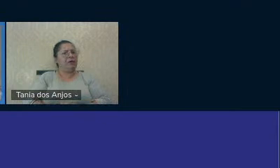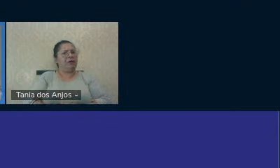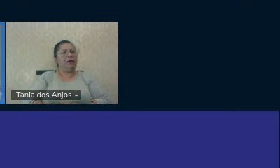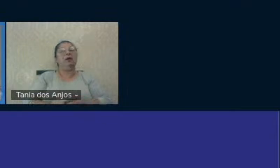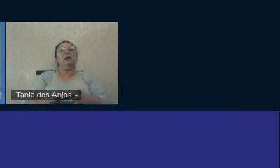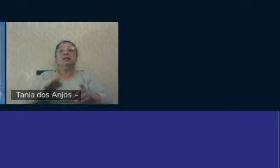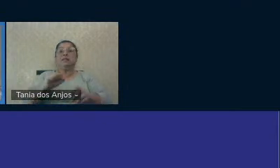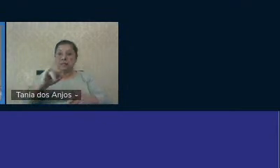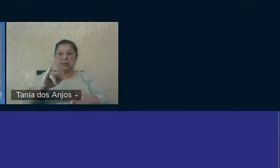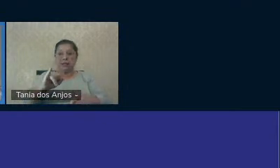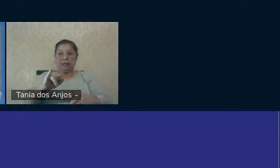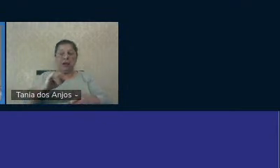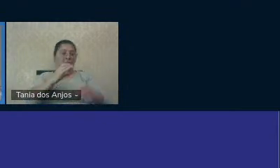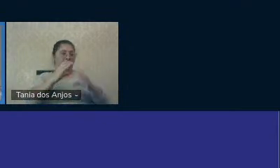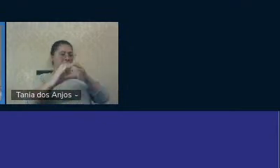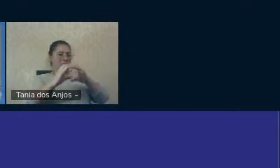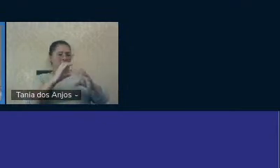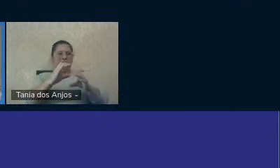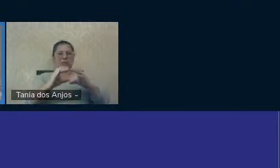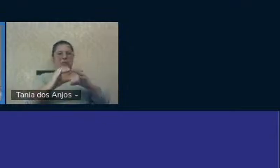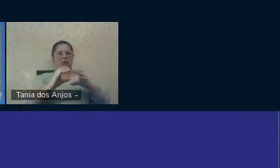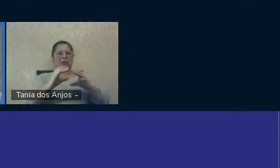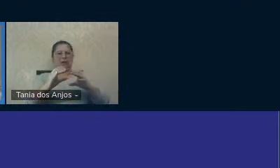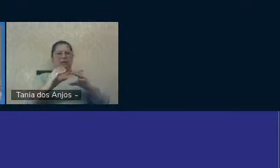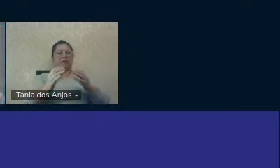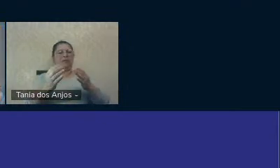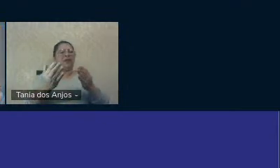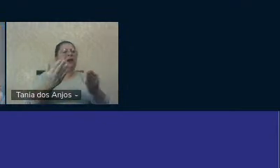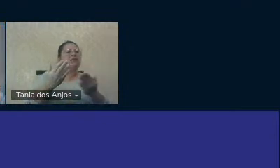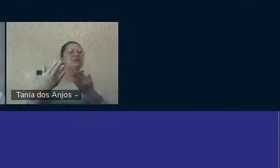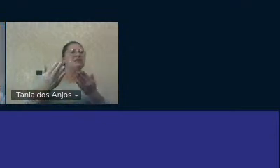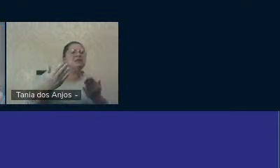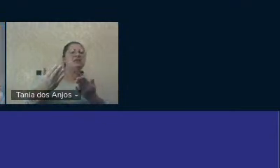mesmo que ela não seja, por exemplo,